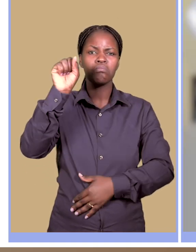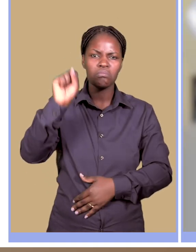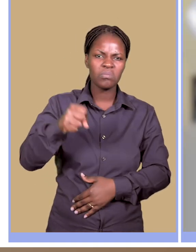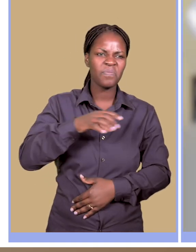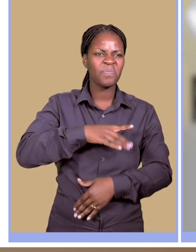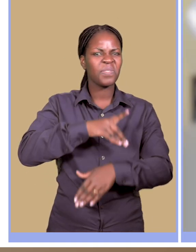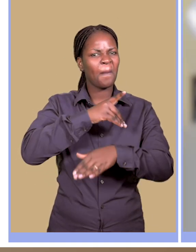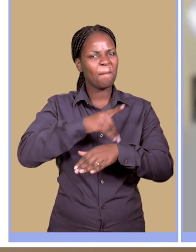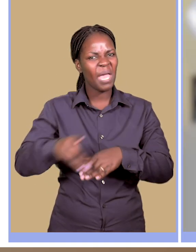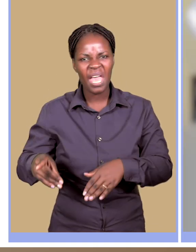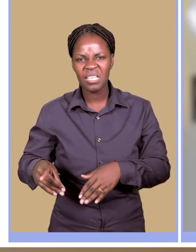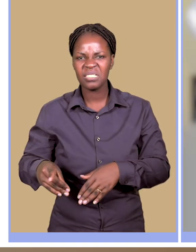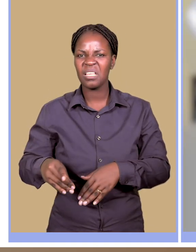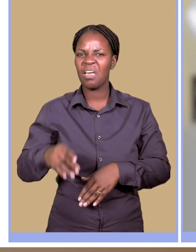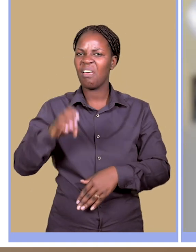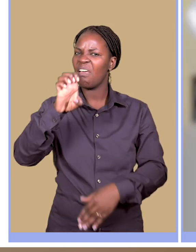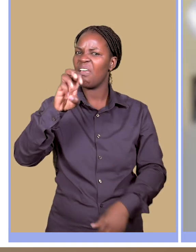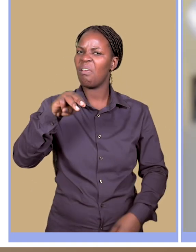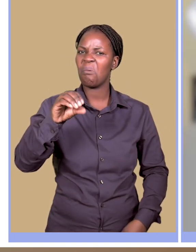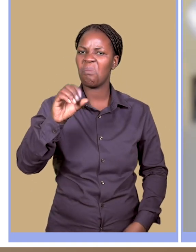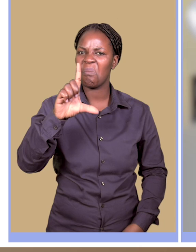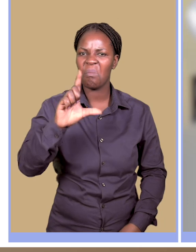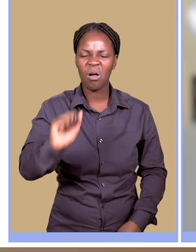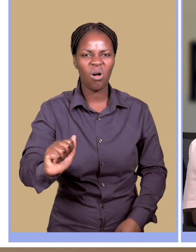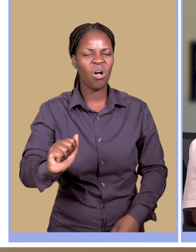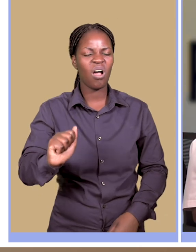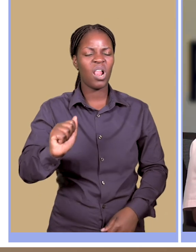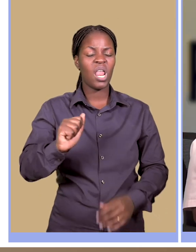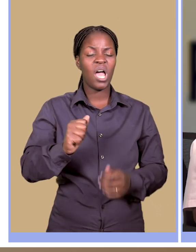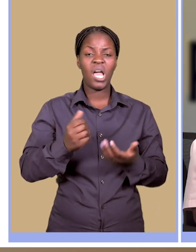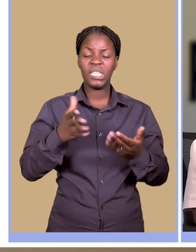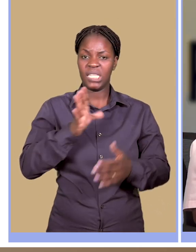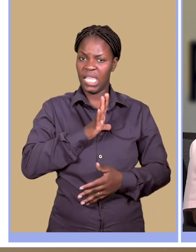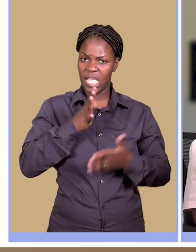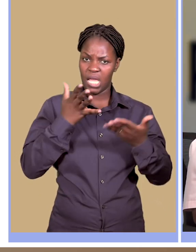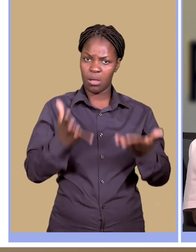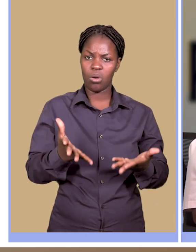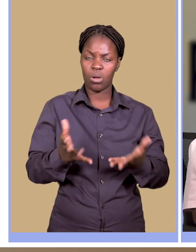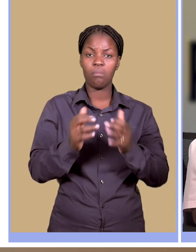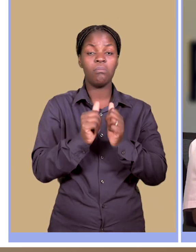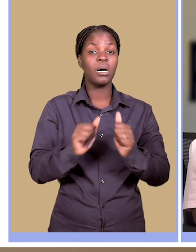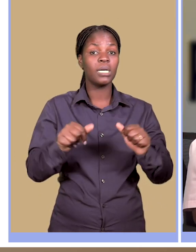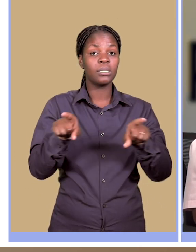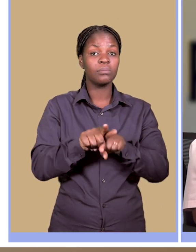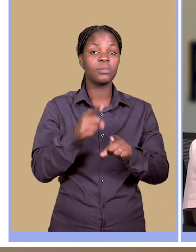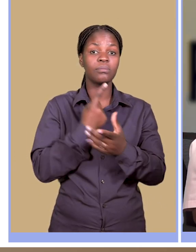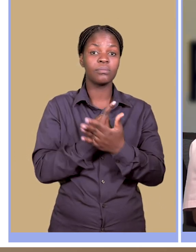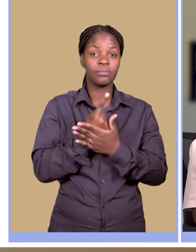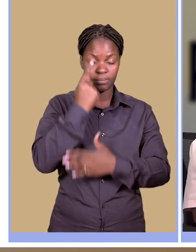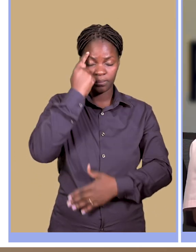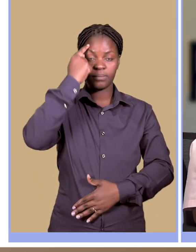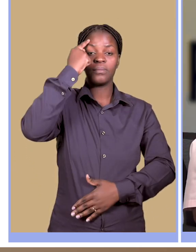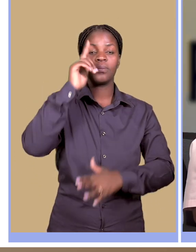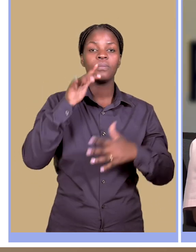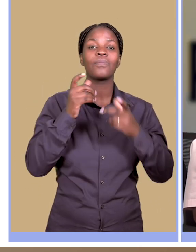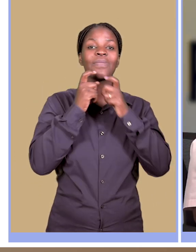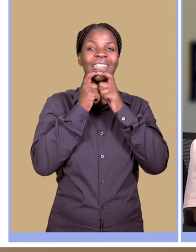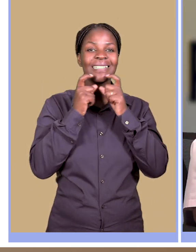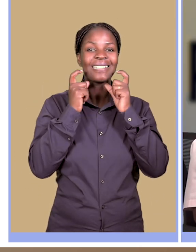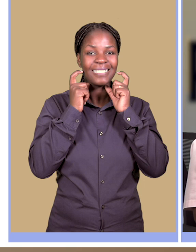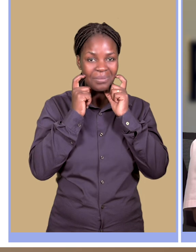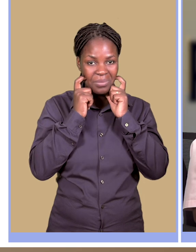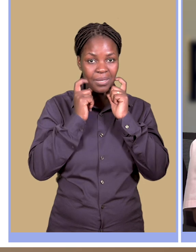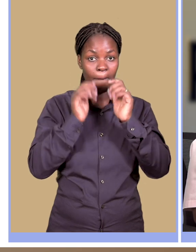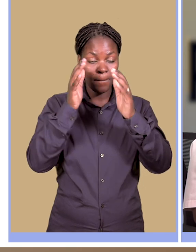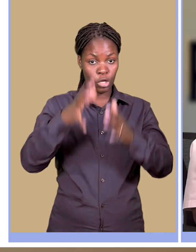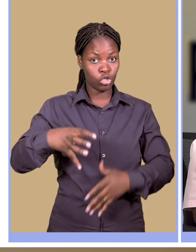chegar o banco nas mãos de indivíduos que antes não tinham sequer acesso a um banco. E é importante lembrar que em Moçambique,